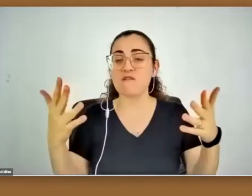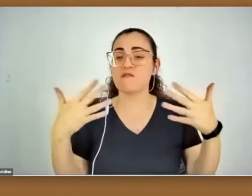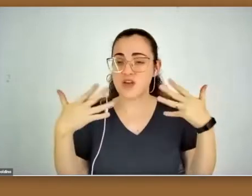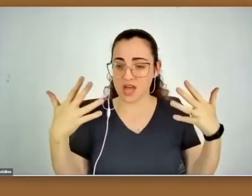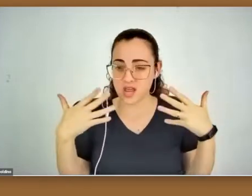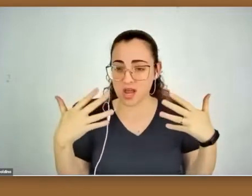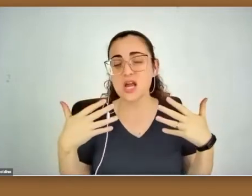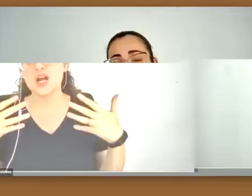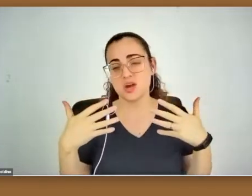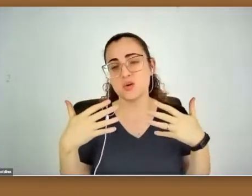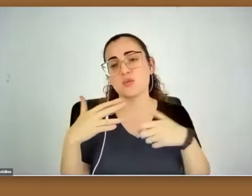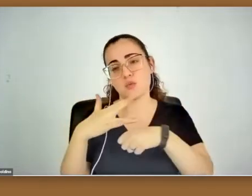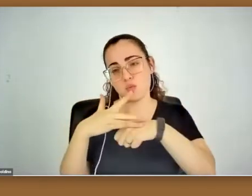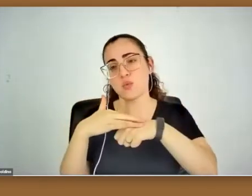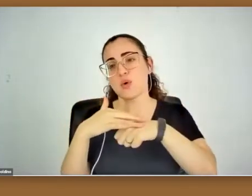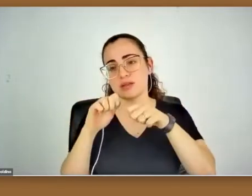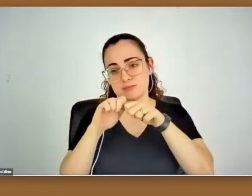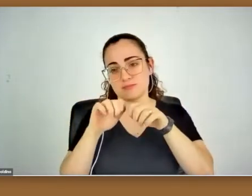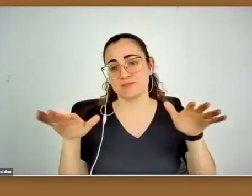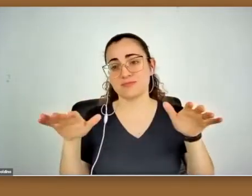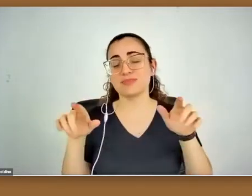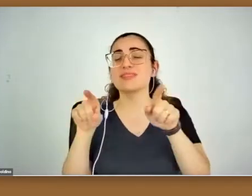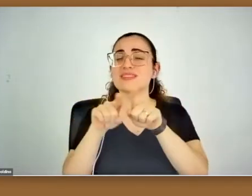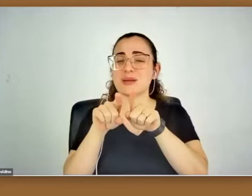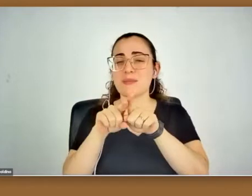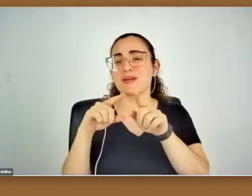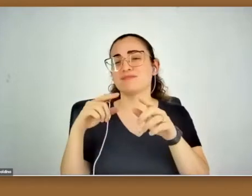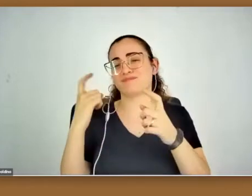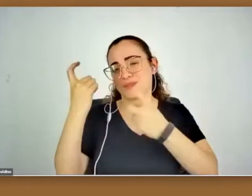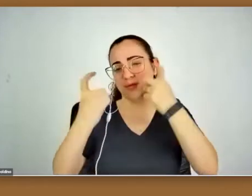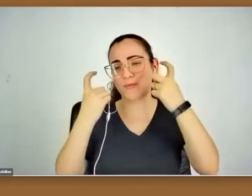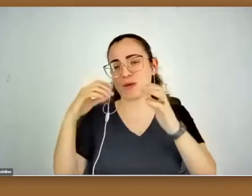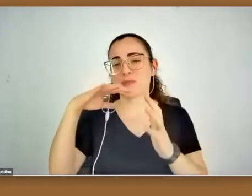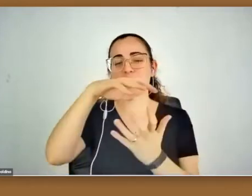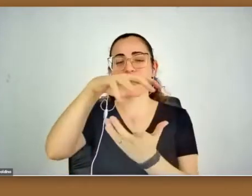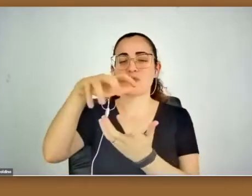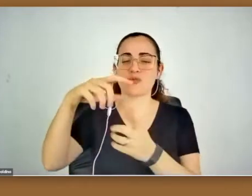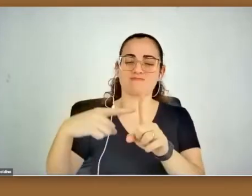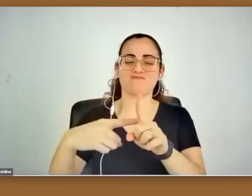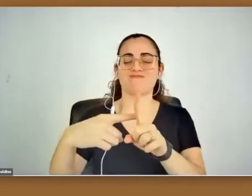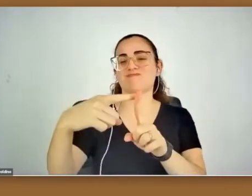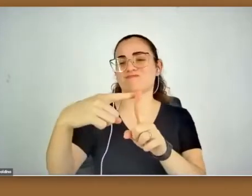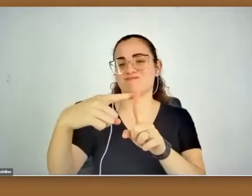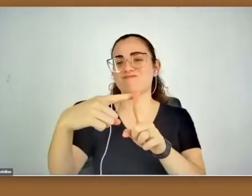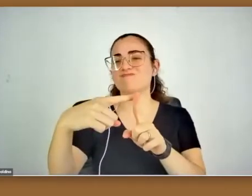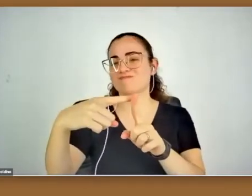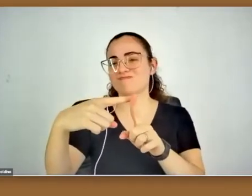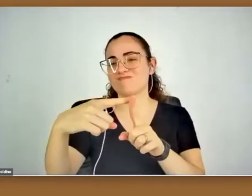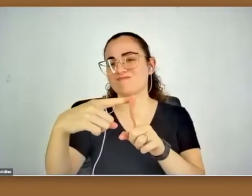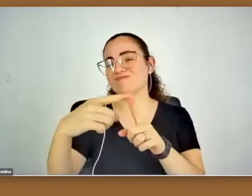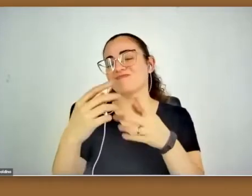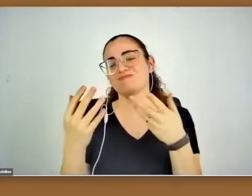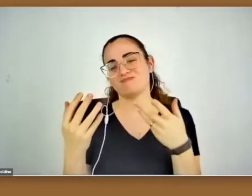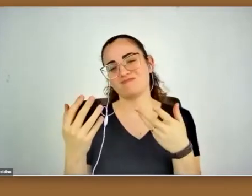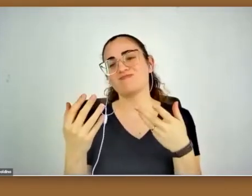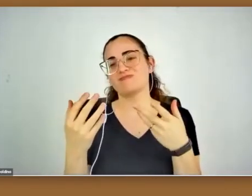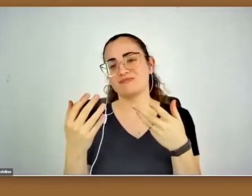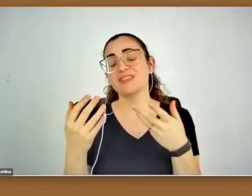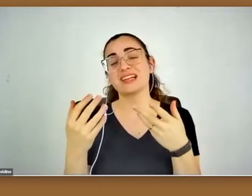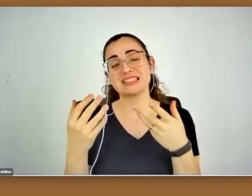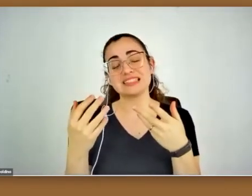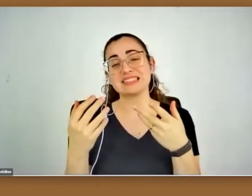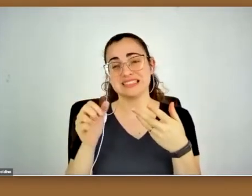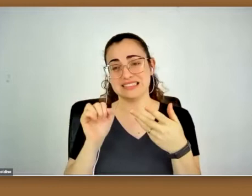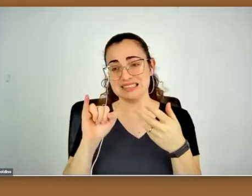o aquecimento global é uma preocupação grande, né? Tanto para a gente quanto nesses locais, porque provavelmente a gente vai